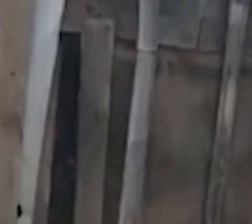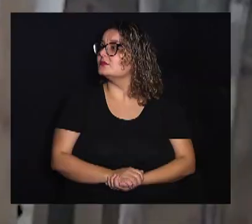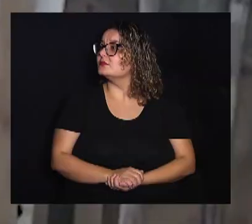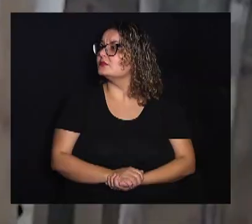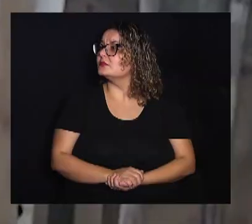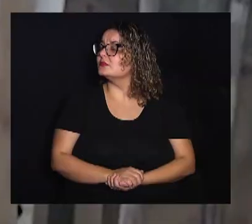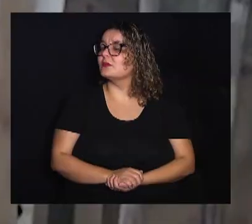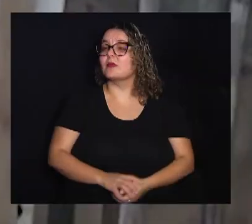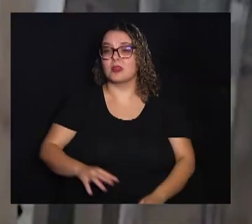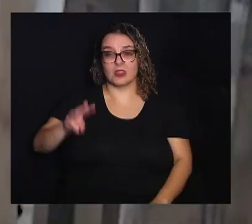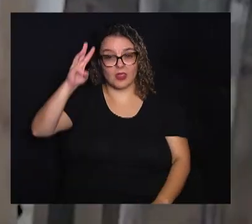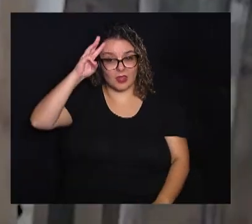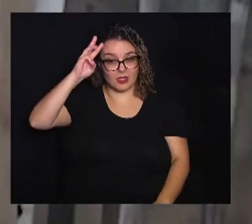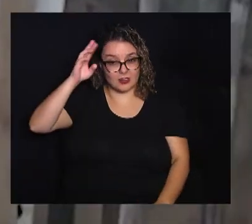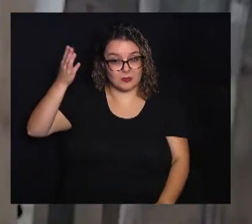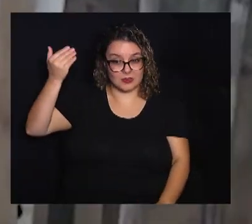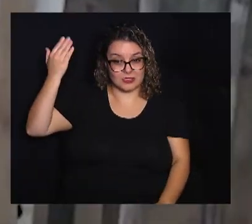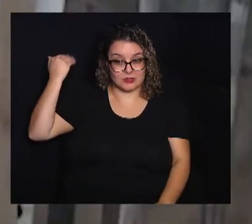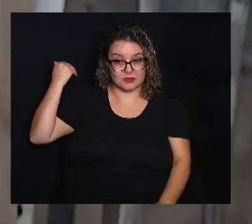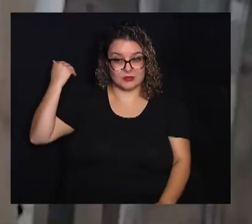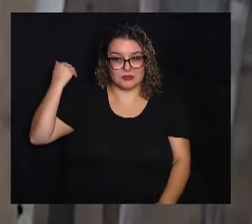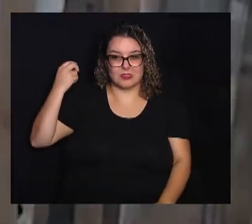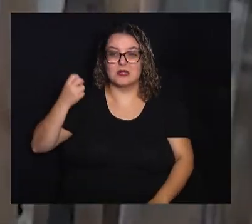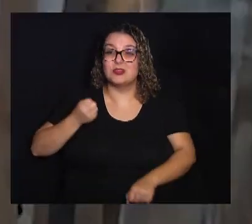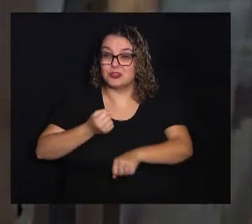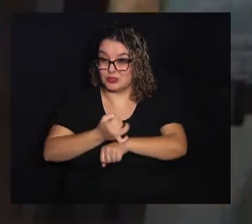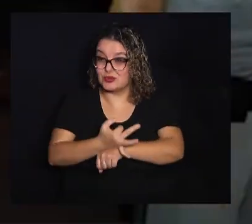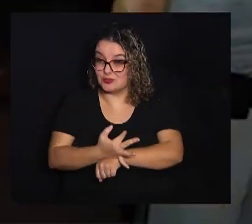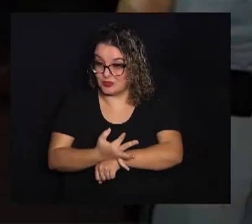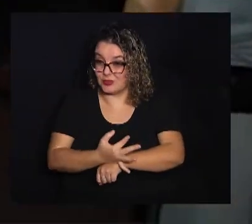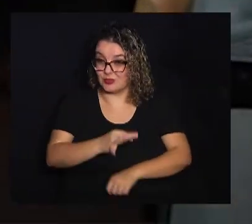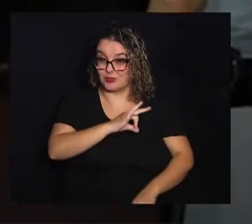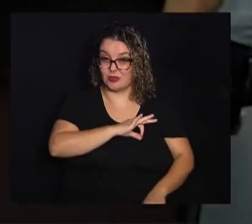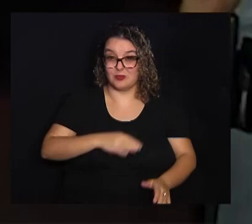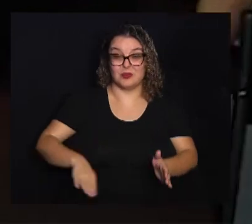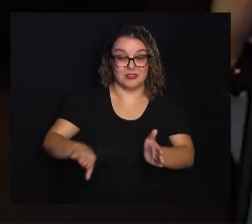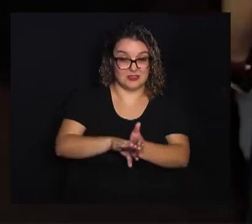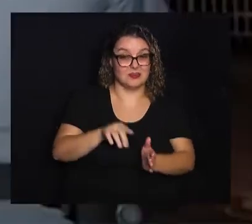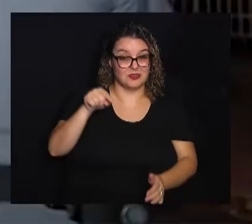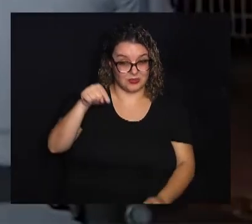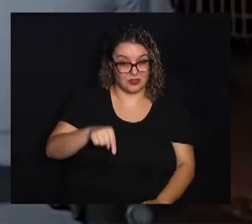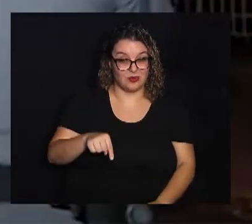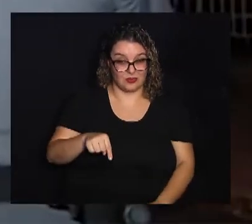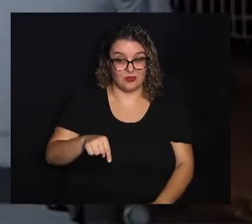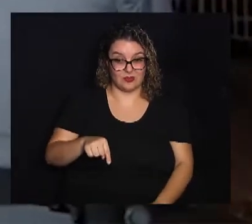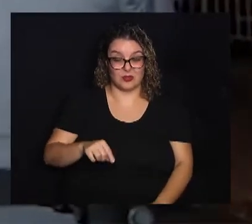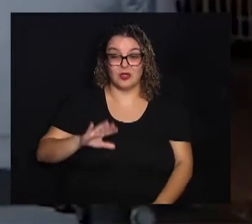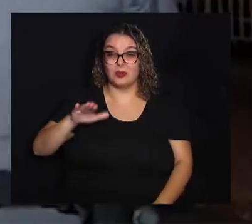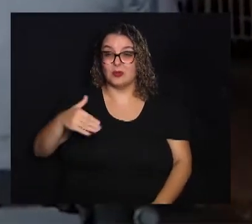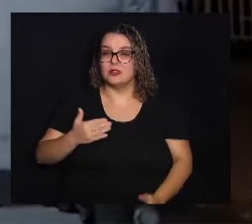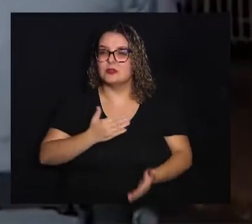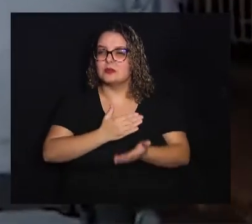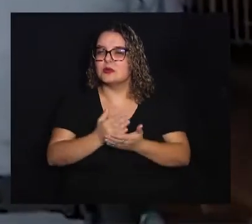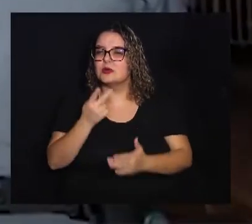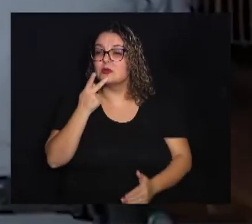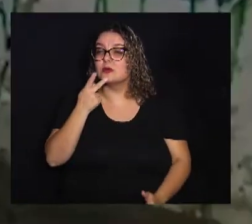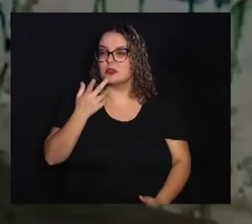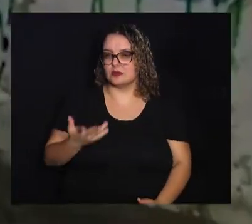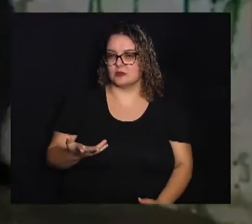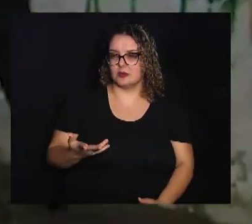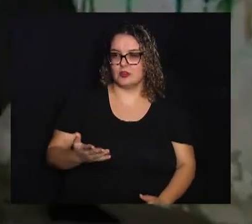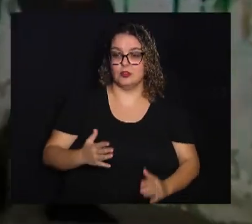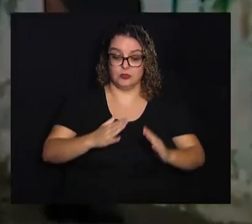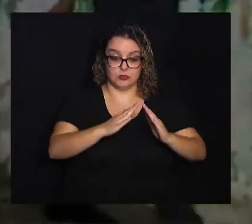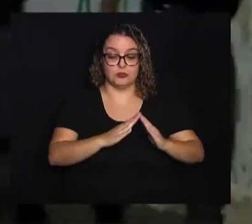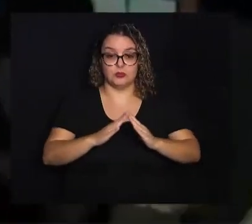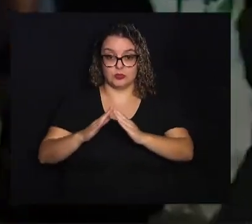Aquela terça-feira, era de madrugada quando a polícia chegou, quando começou a falar, né, os moradores,